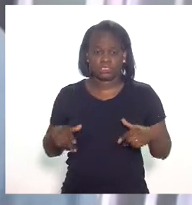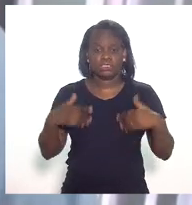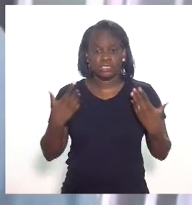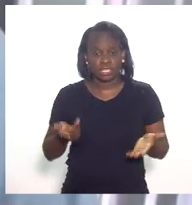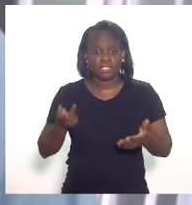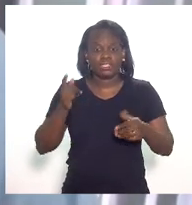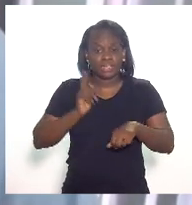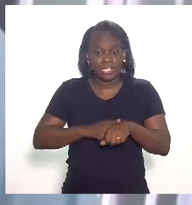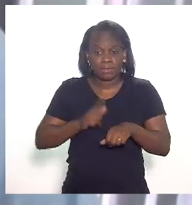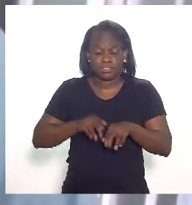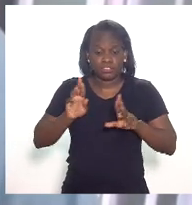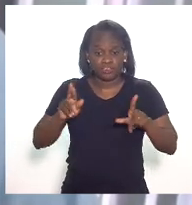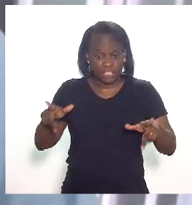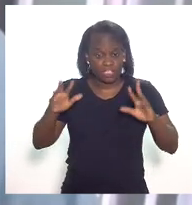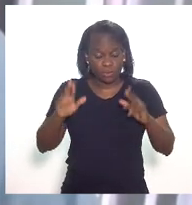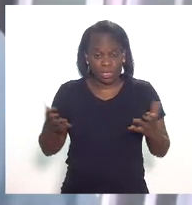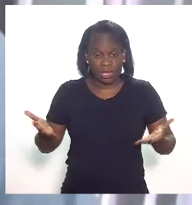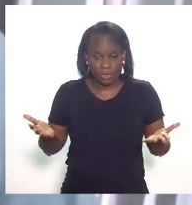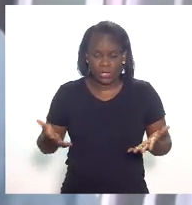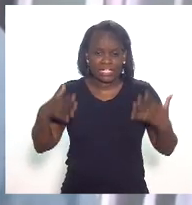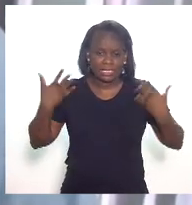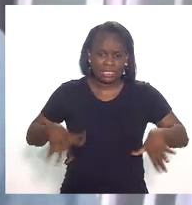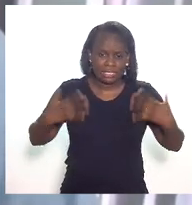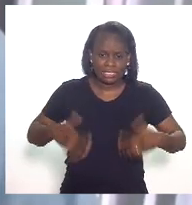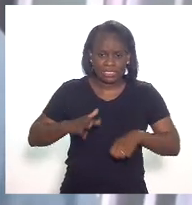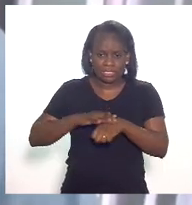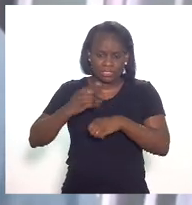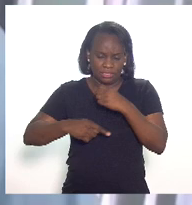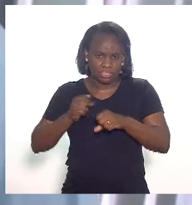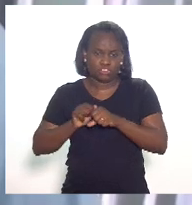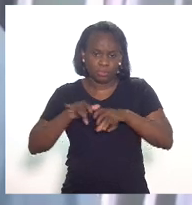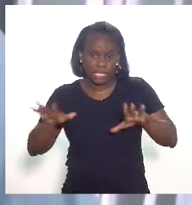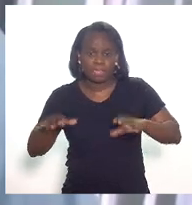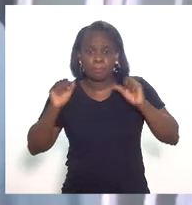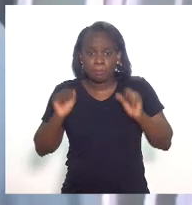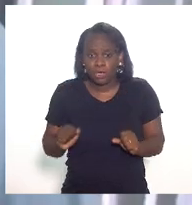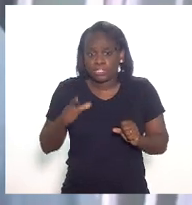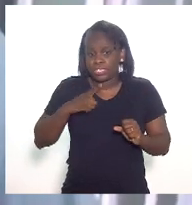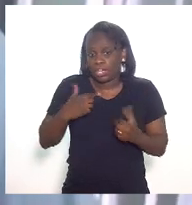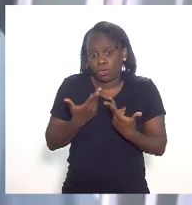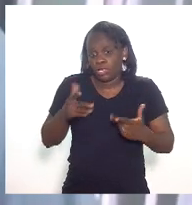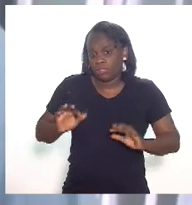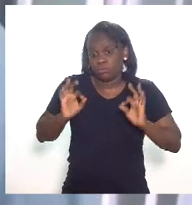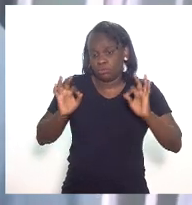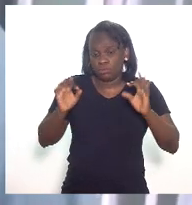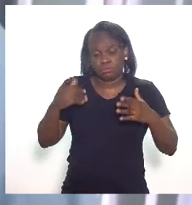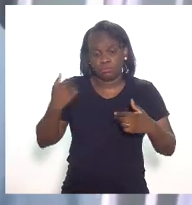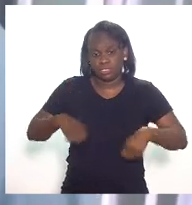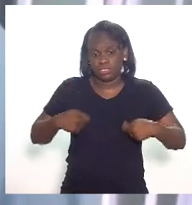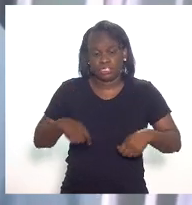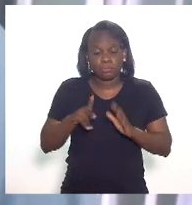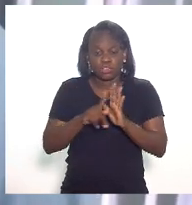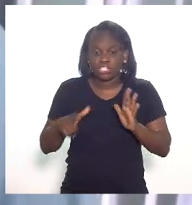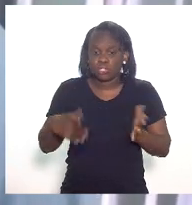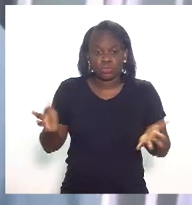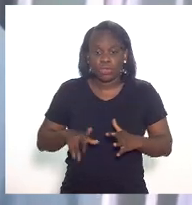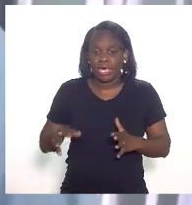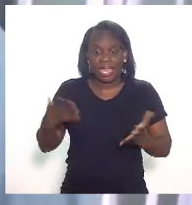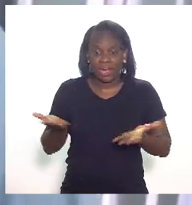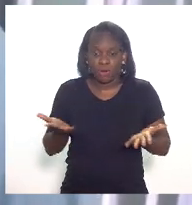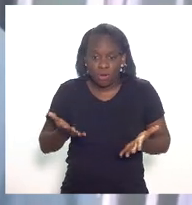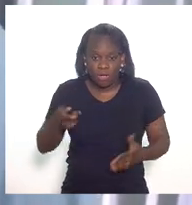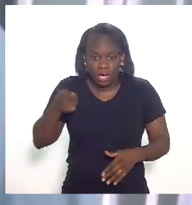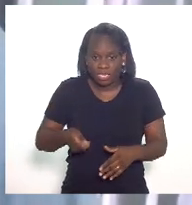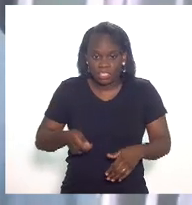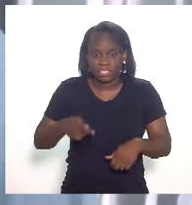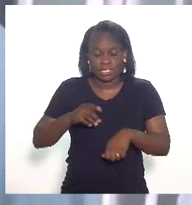tempos excepcionais, como esses tempos dramáticos que a gente está vivendo, é possível adotar situações excepcionais, mas esse projeto não é para tempos de pandemia,